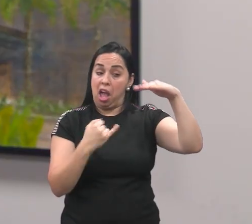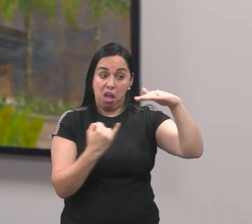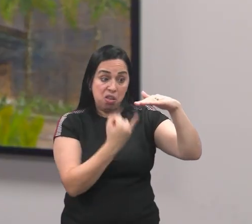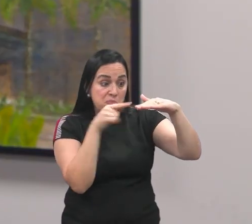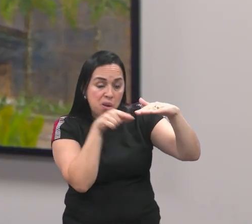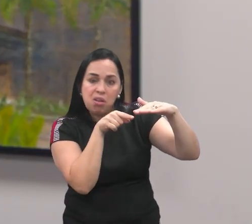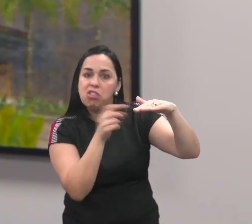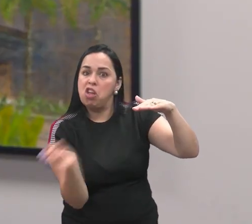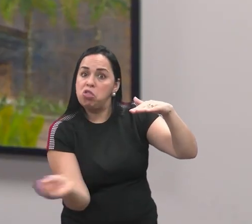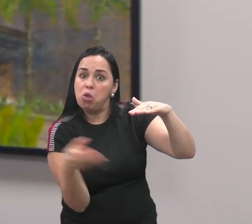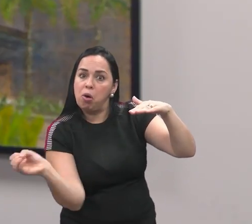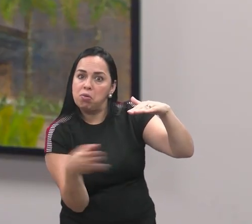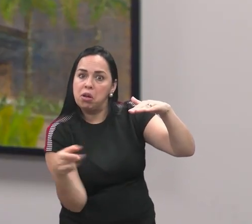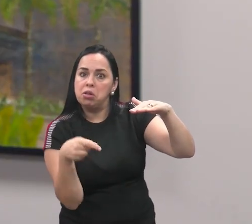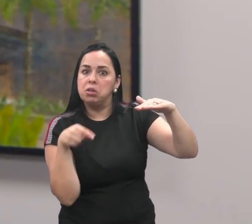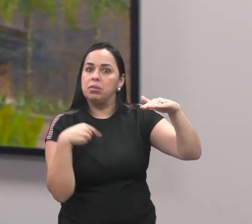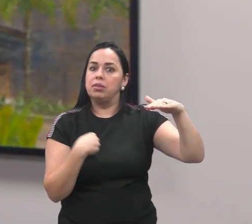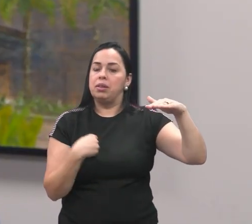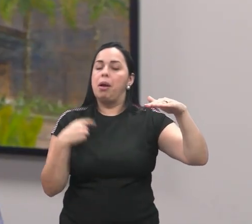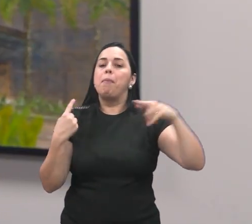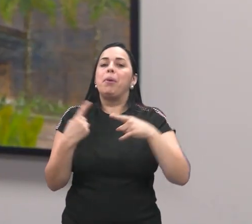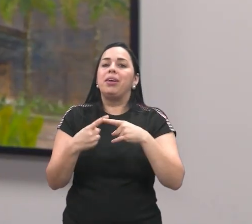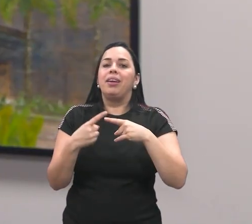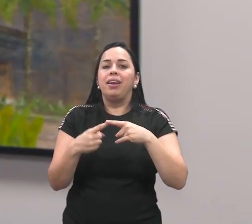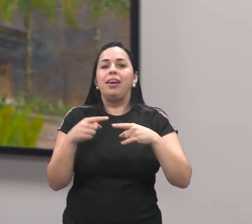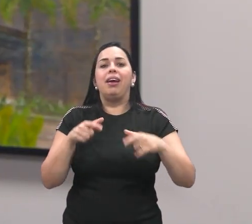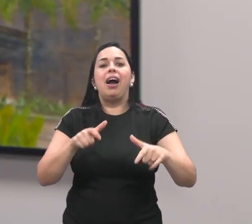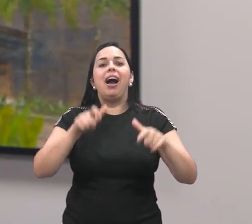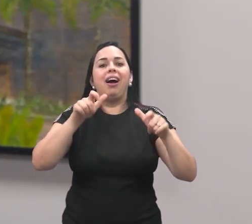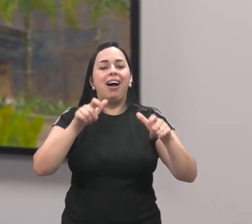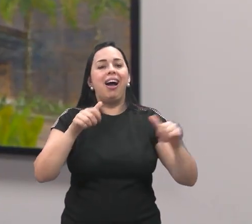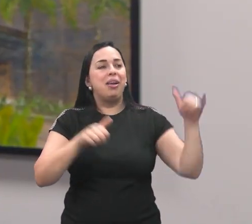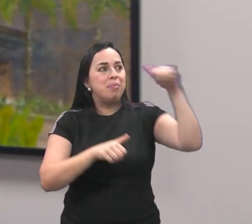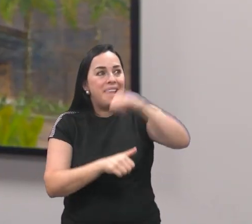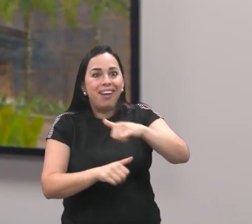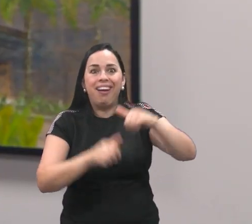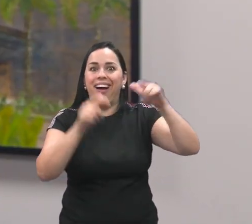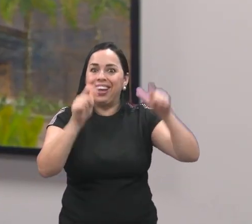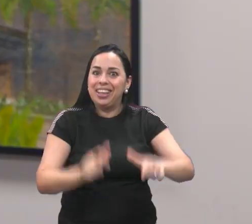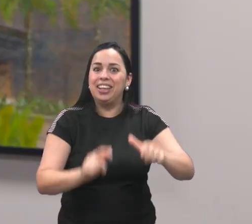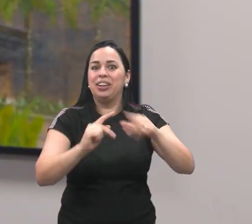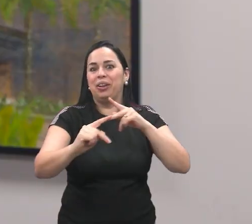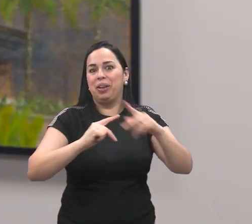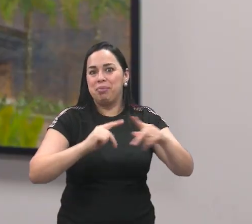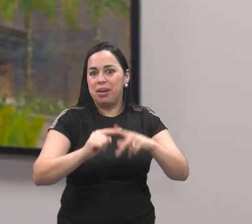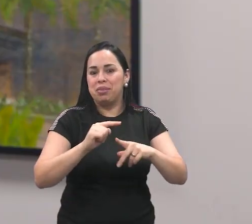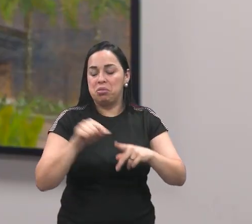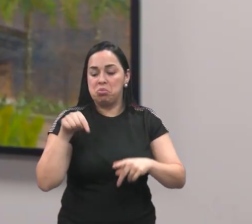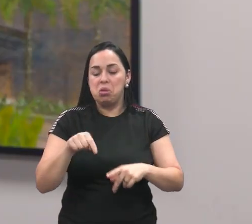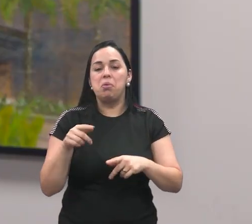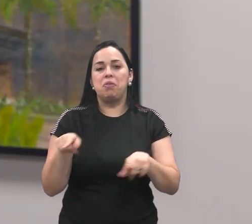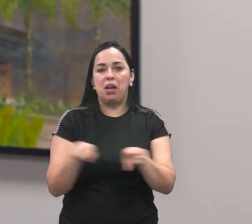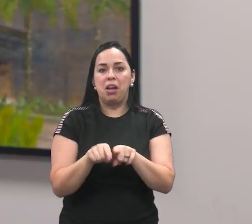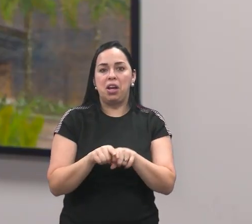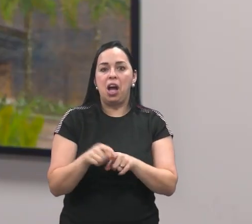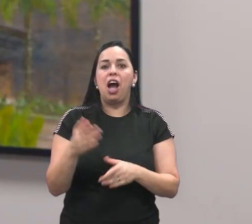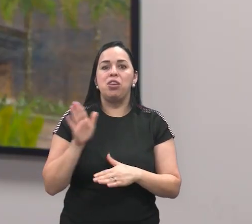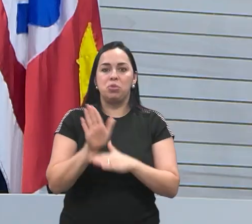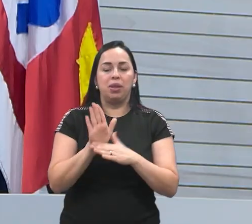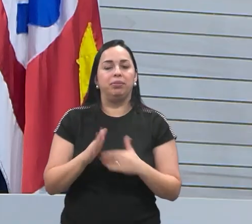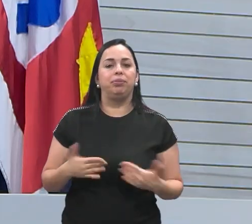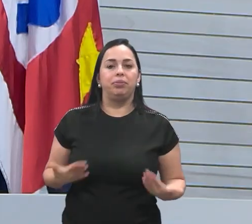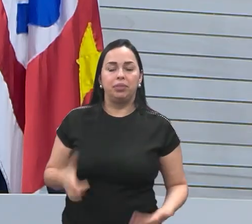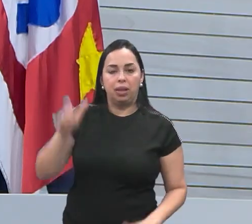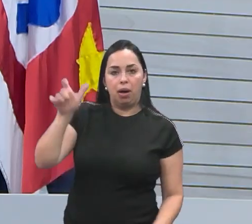inovação importante. A cidade fica como uma referência, né, nesse sentido, e eu acho que a gente tem assim, um ganho bastante